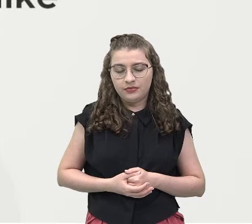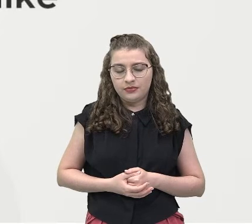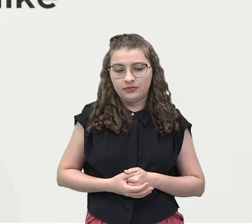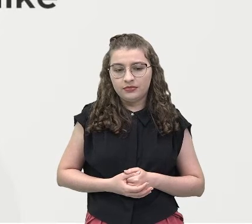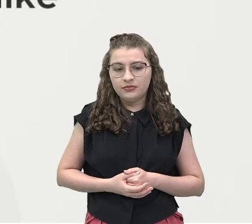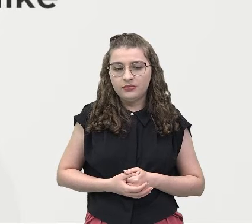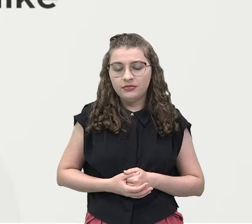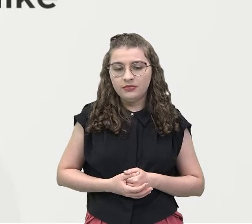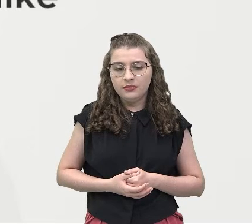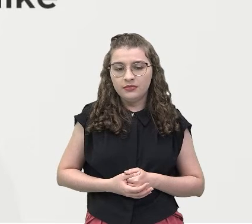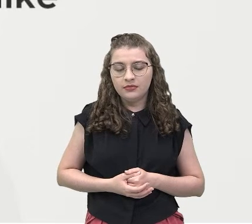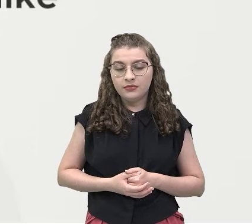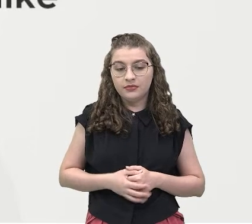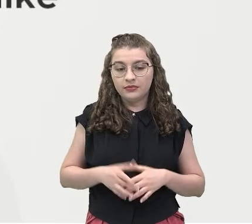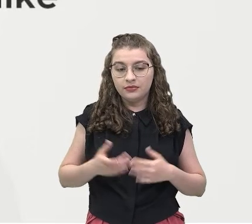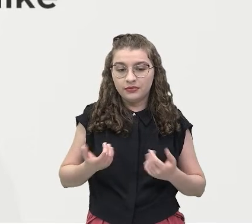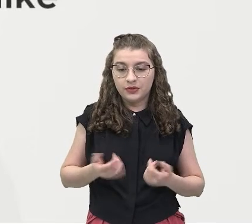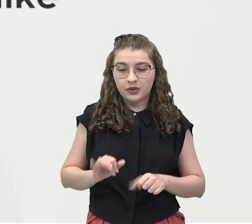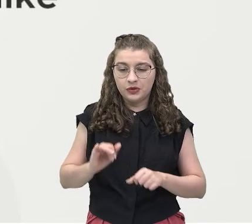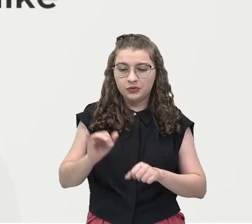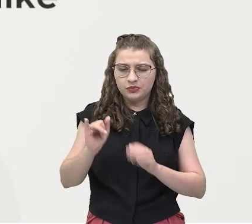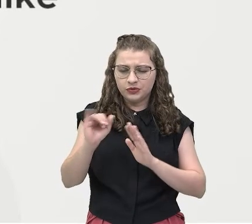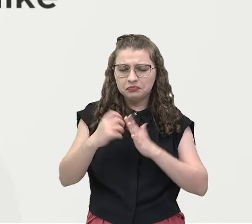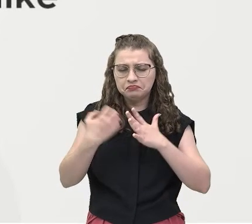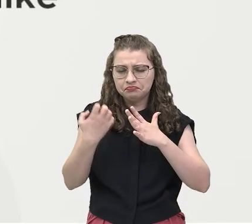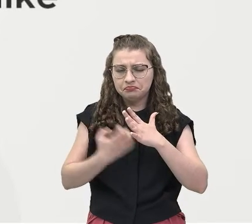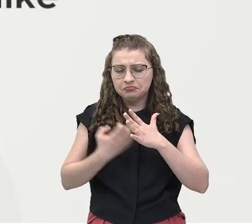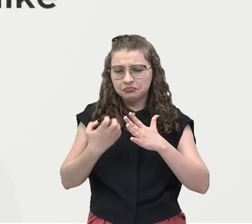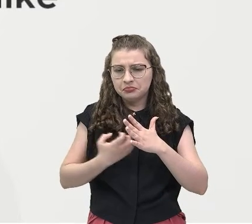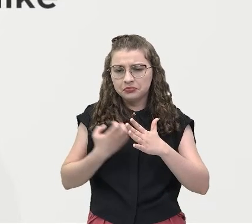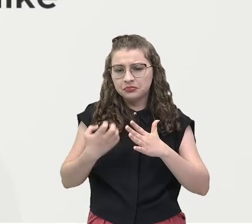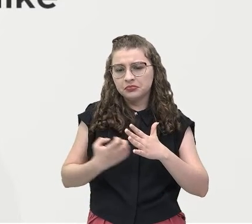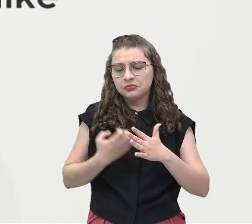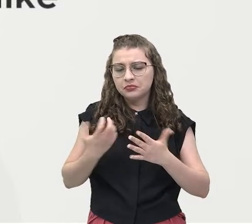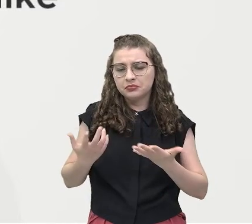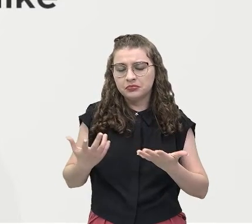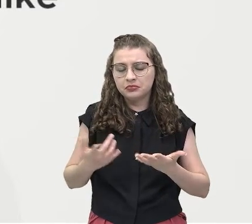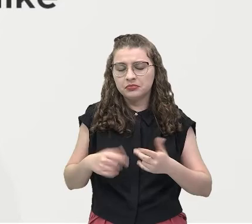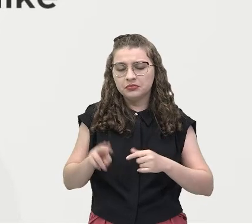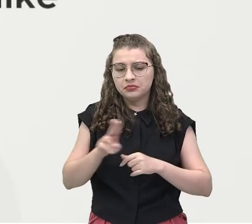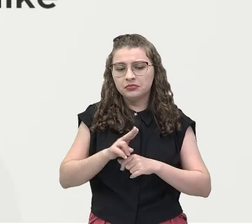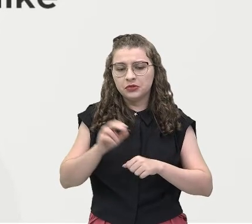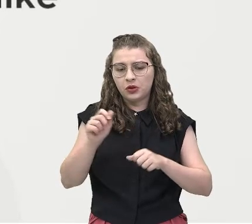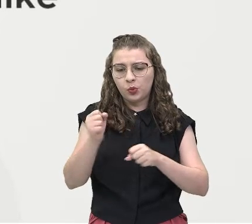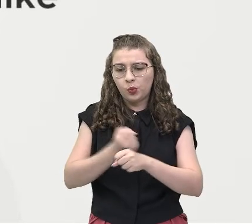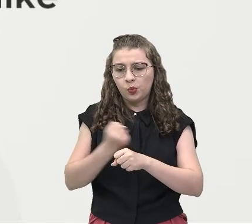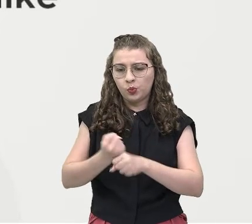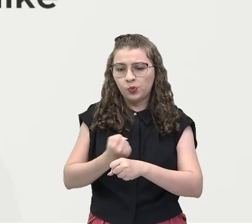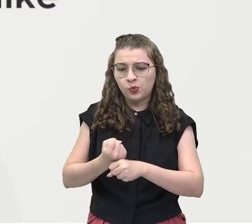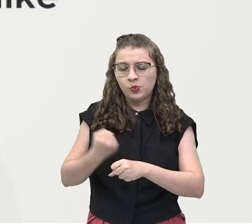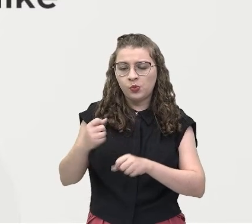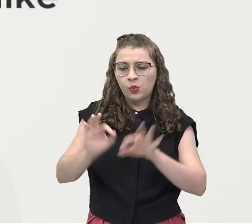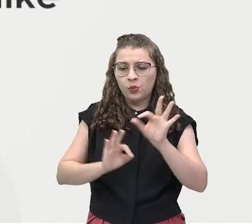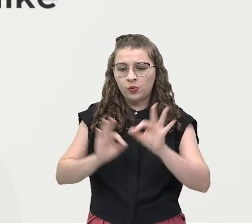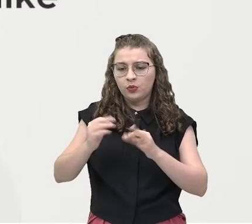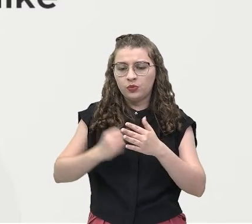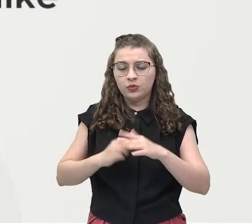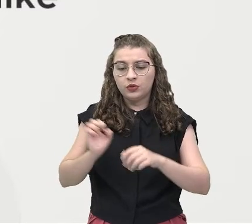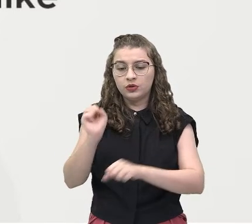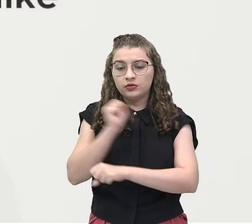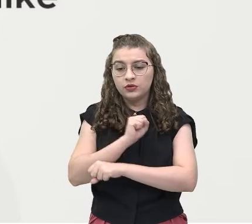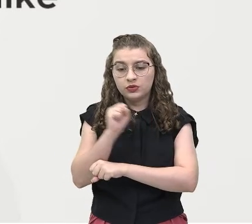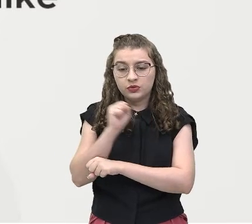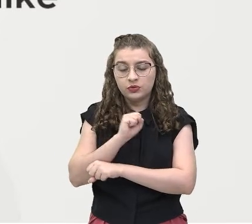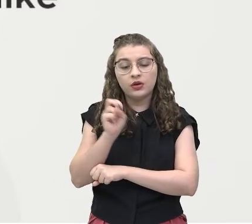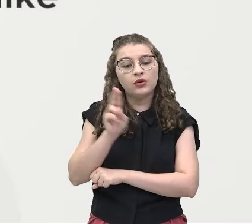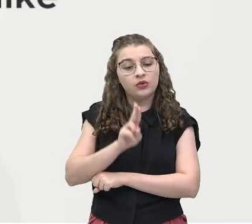ok? Então, esse tipo de empresas, né, essas companhias que constroem carros, elas já estão criando carros